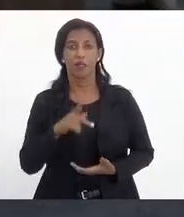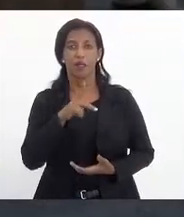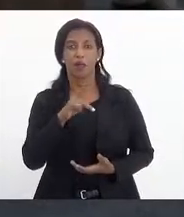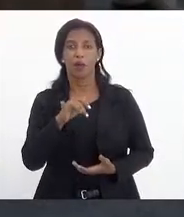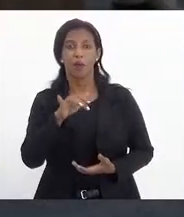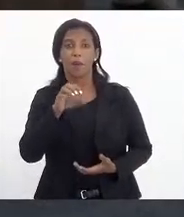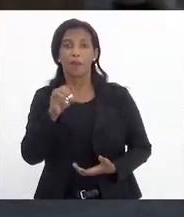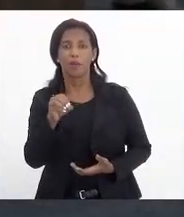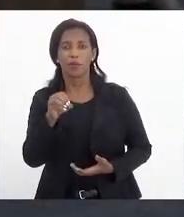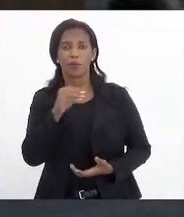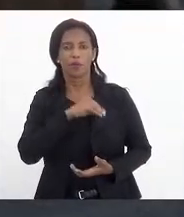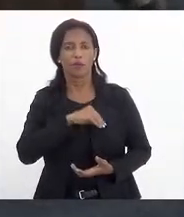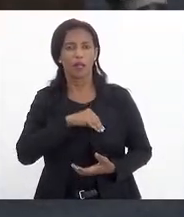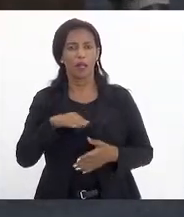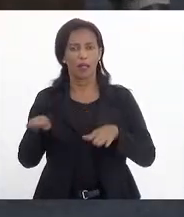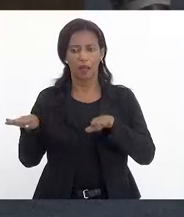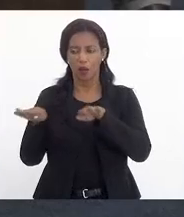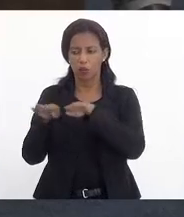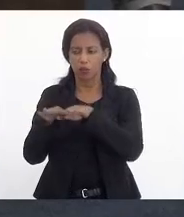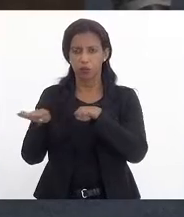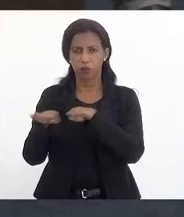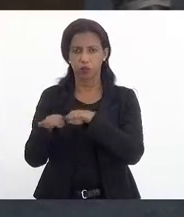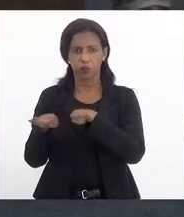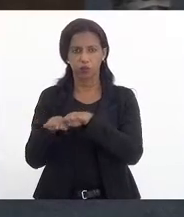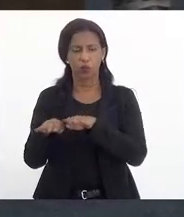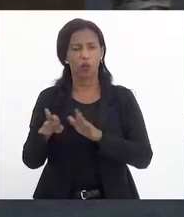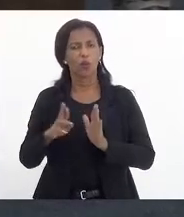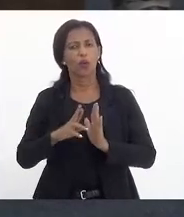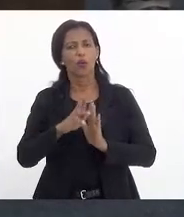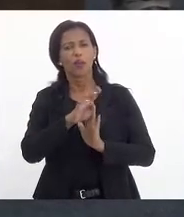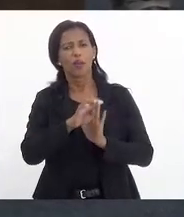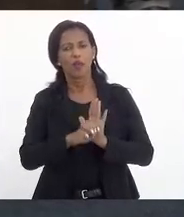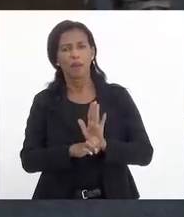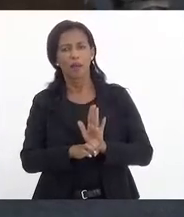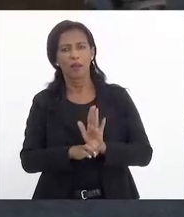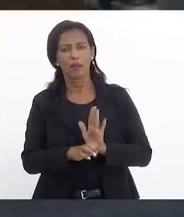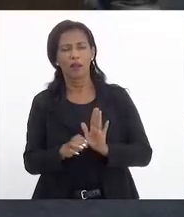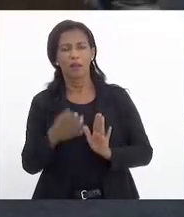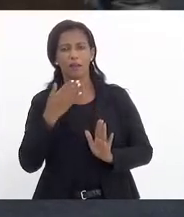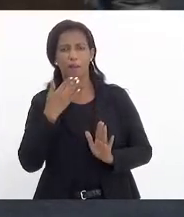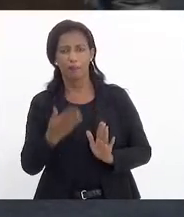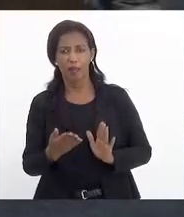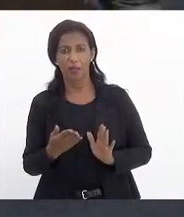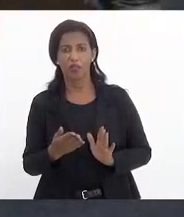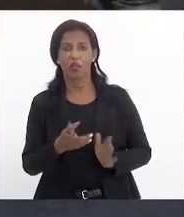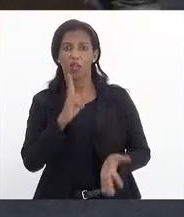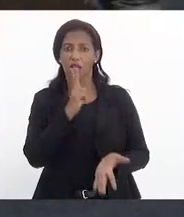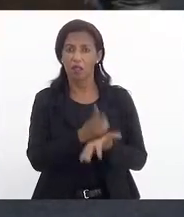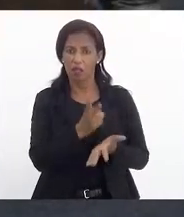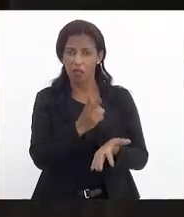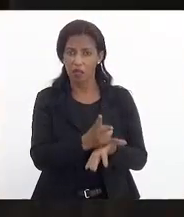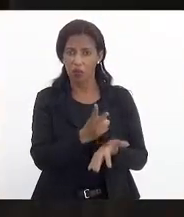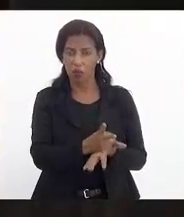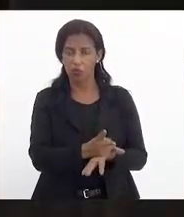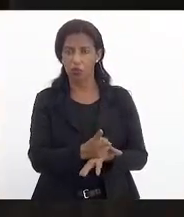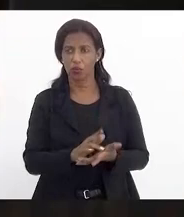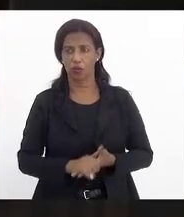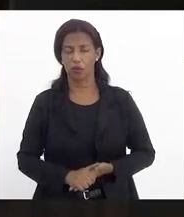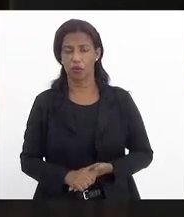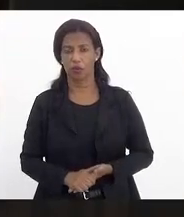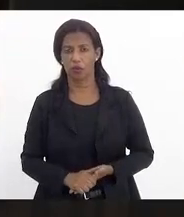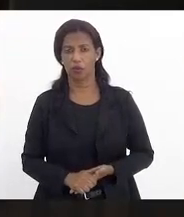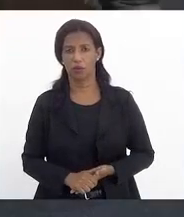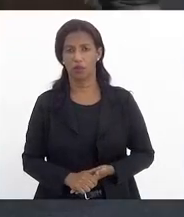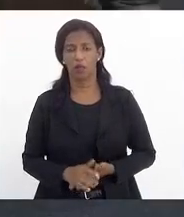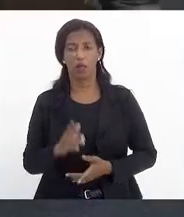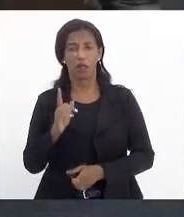do magistério. O que a emenda propõe é resguardar que essas recomposições não se chocam